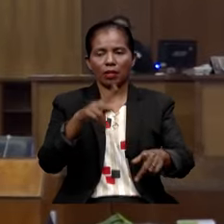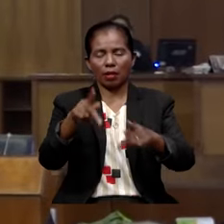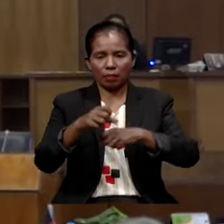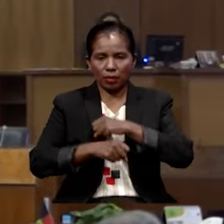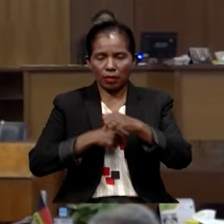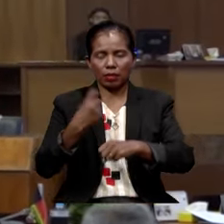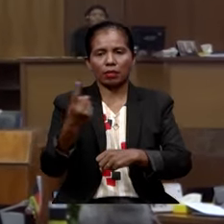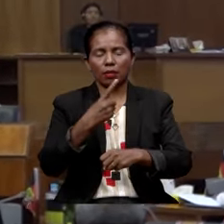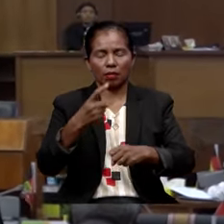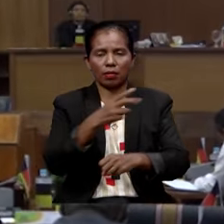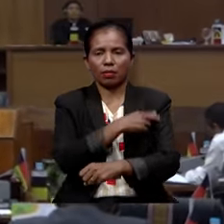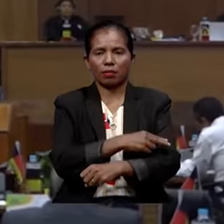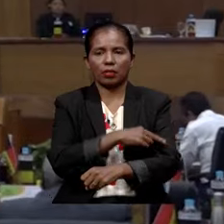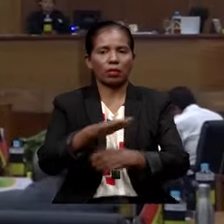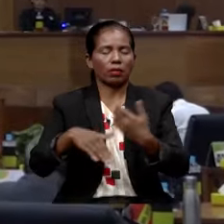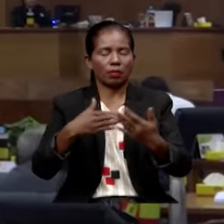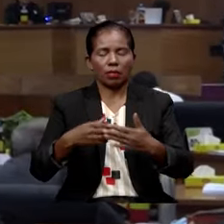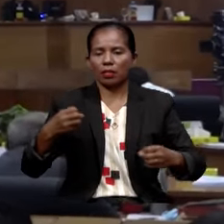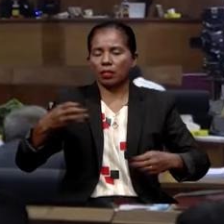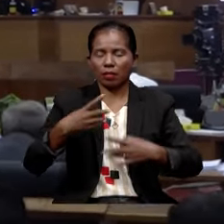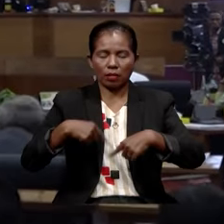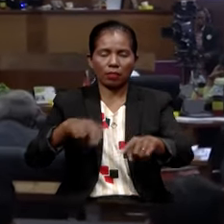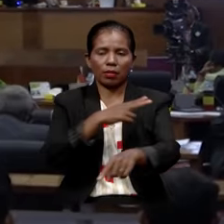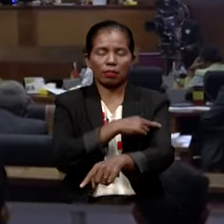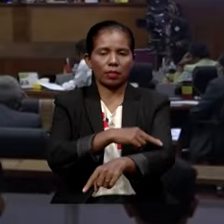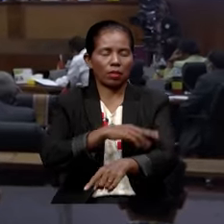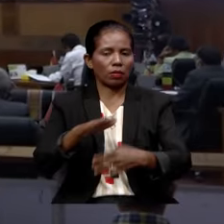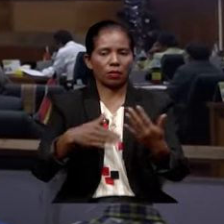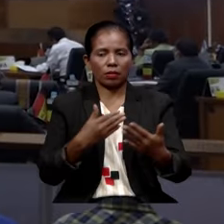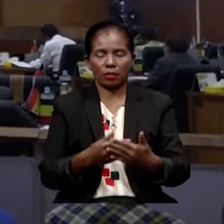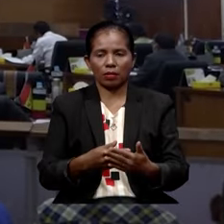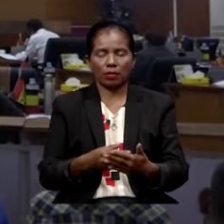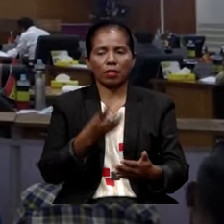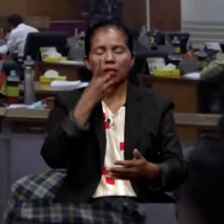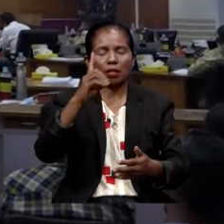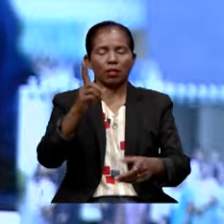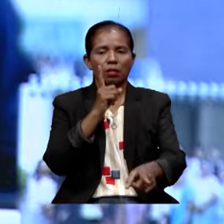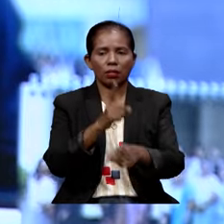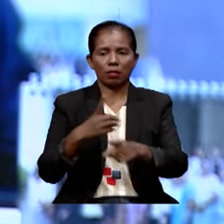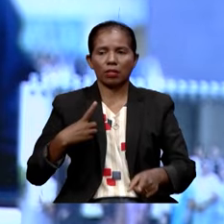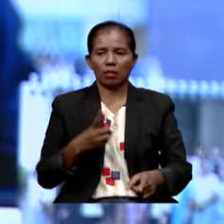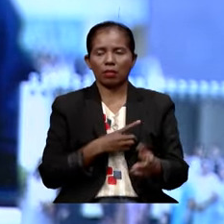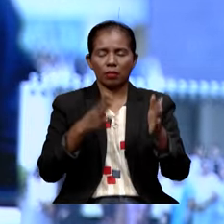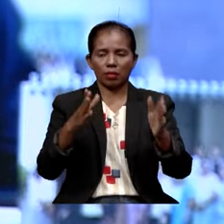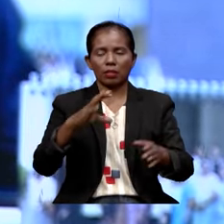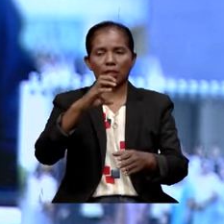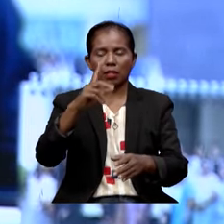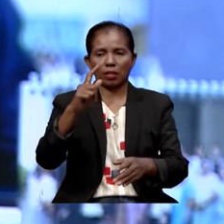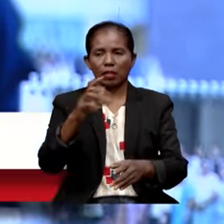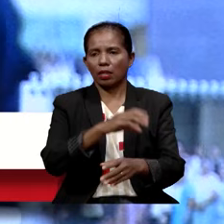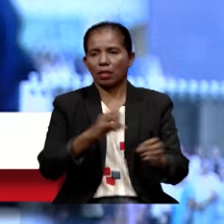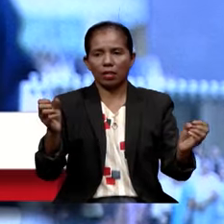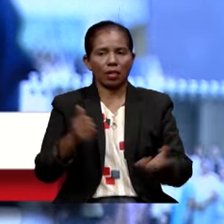na fato em centro de saúde Sira, balo tal que to atubar centro de saúde Sira. Nela los declaração de hoje em maio esse deputado CNRT, né, catar, lá